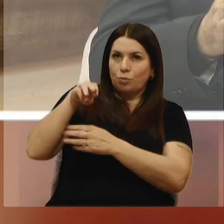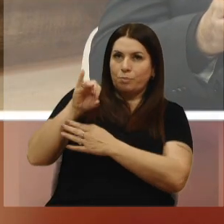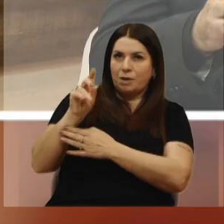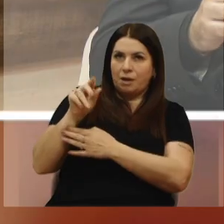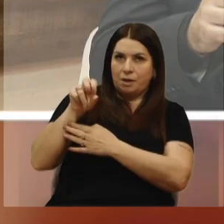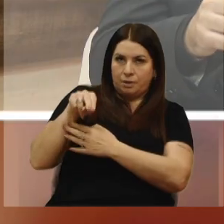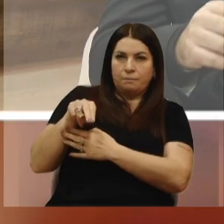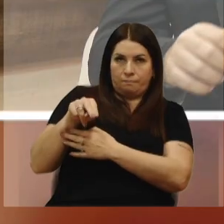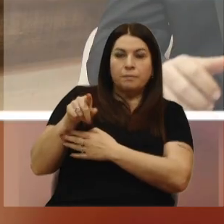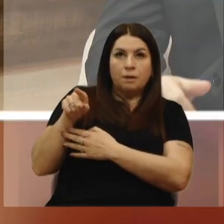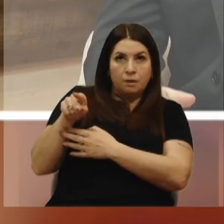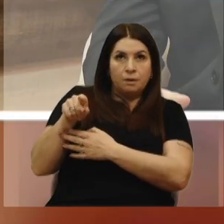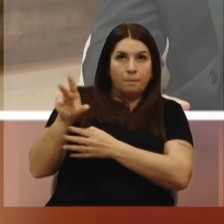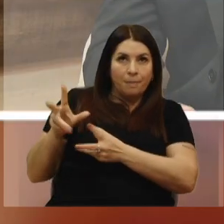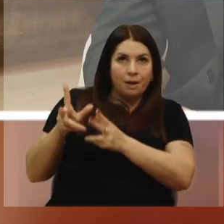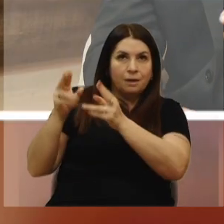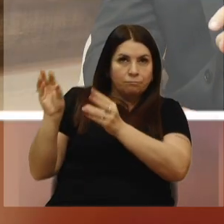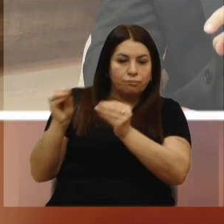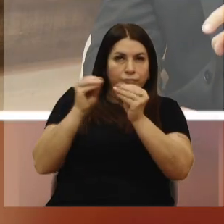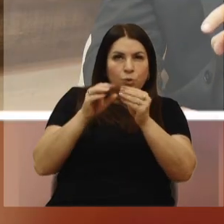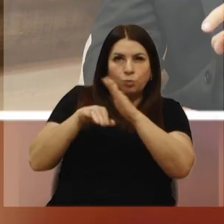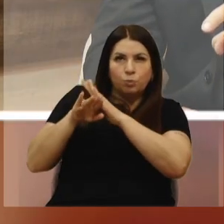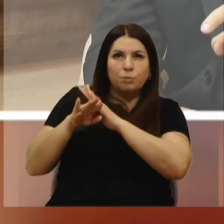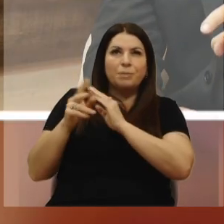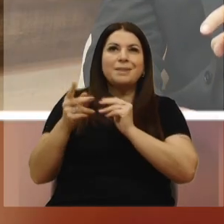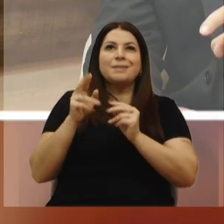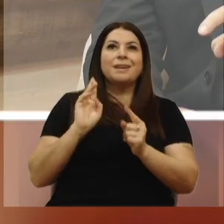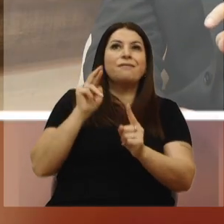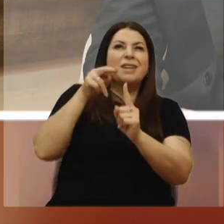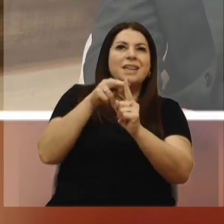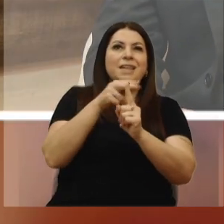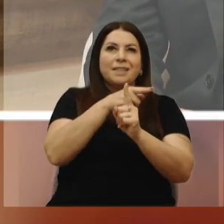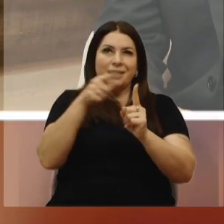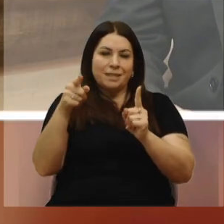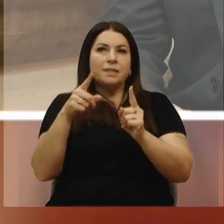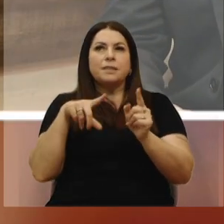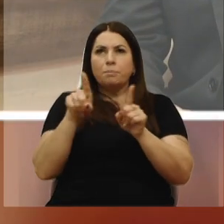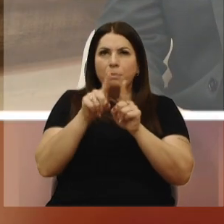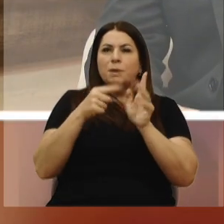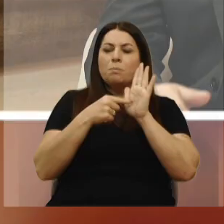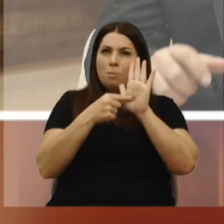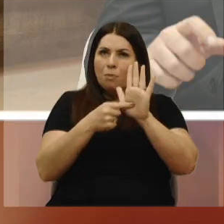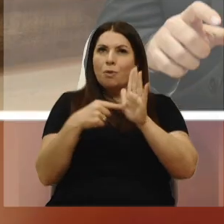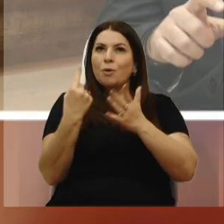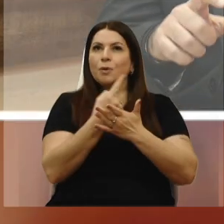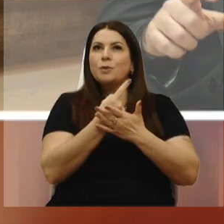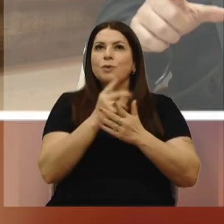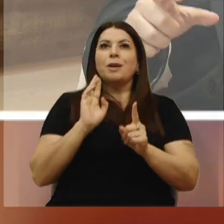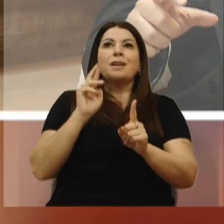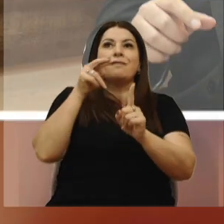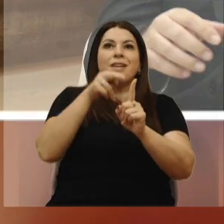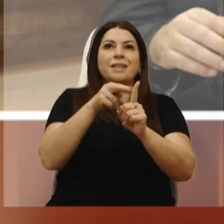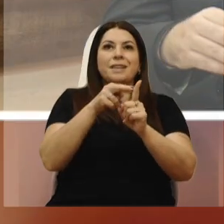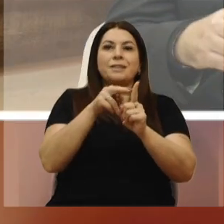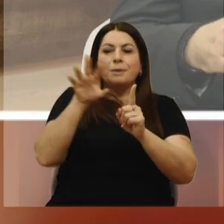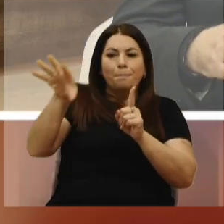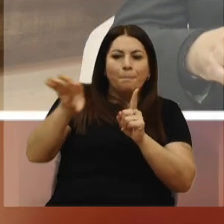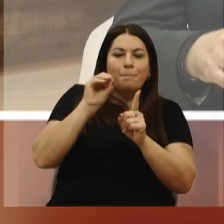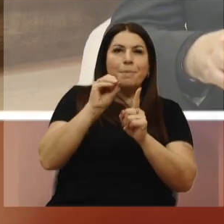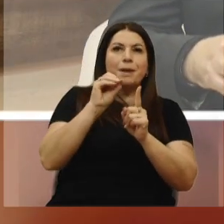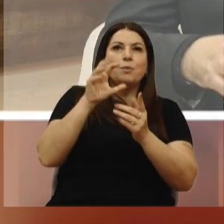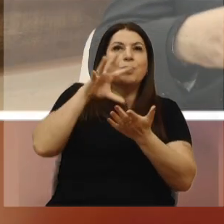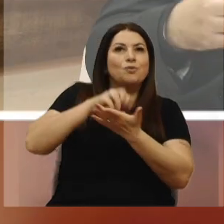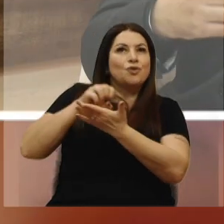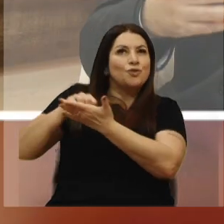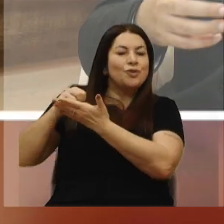do Michelin, mas nessas referências mais remotas, vocês também fazem referência e